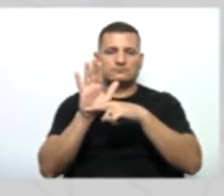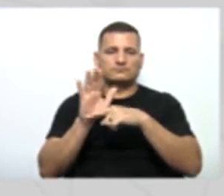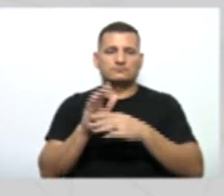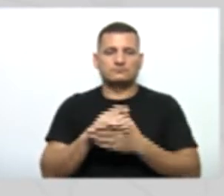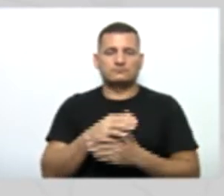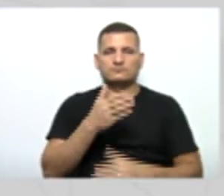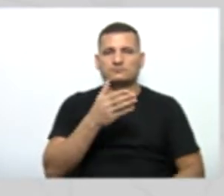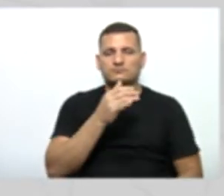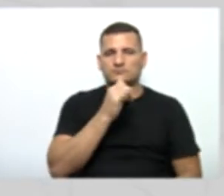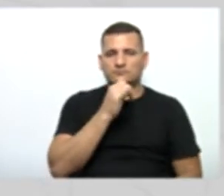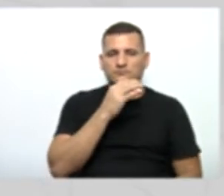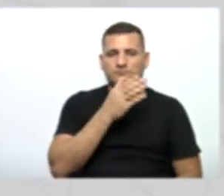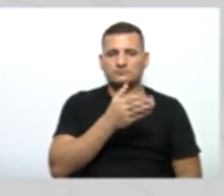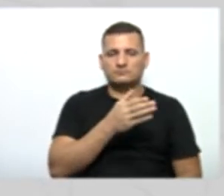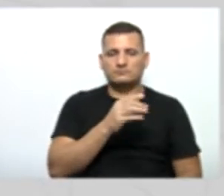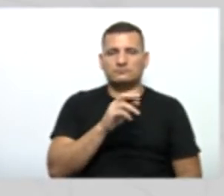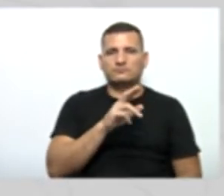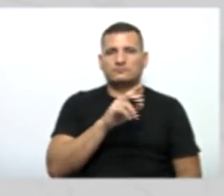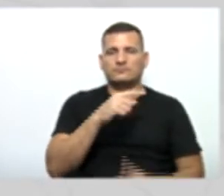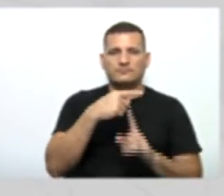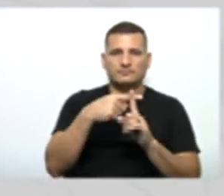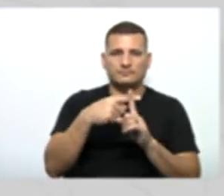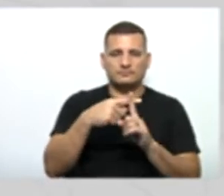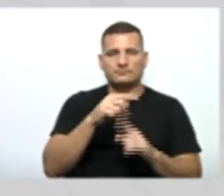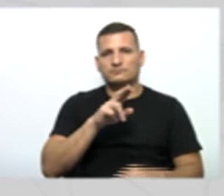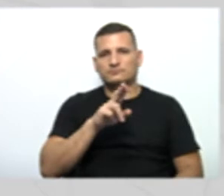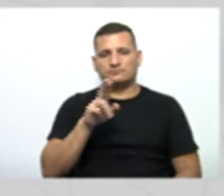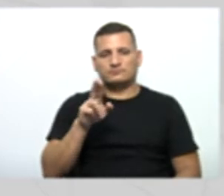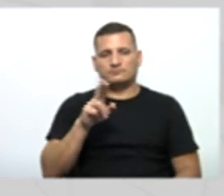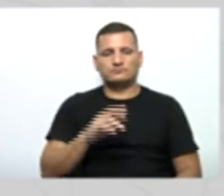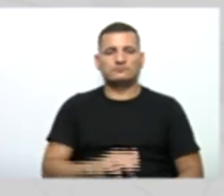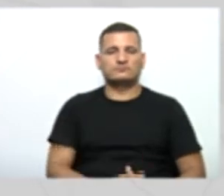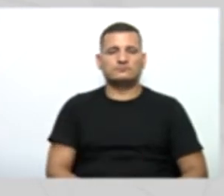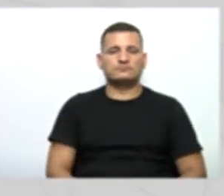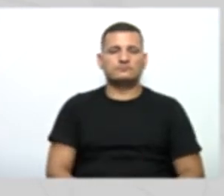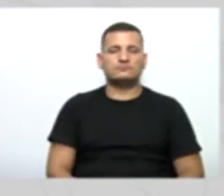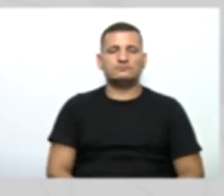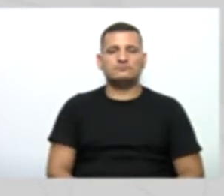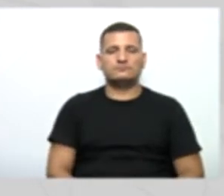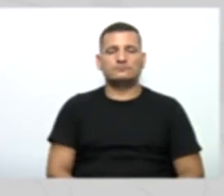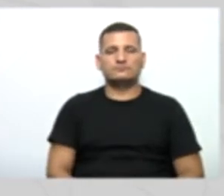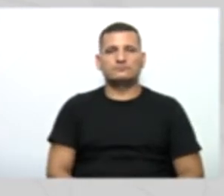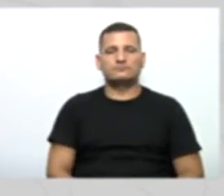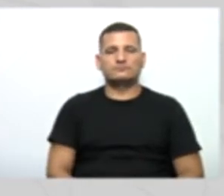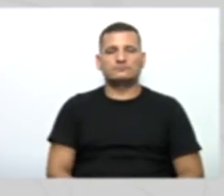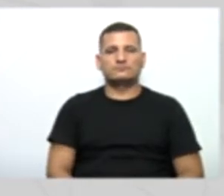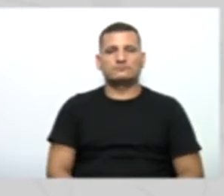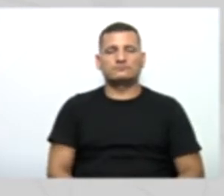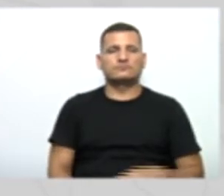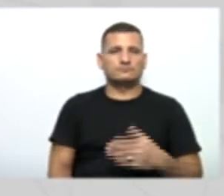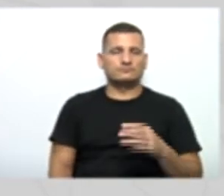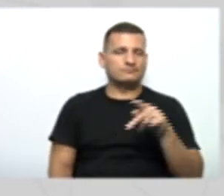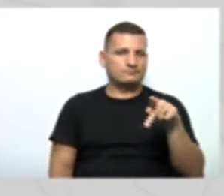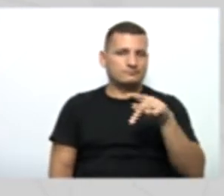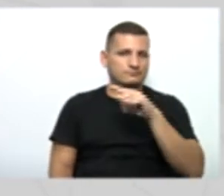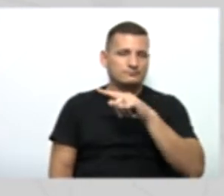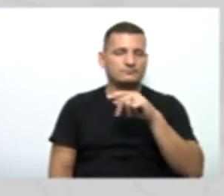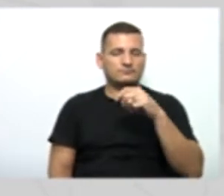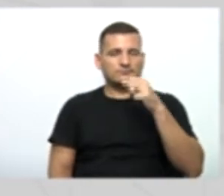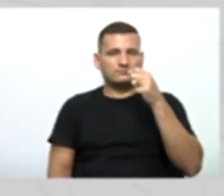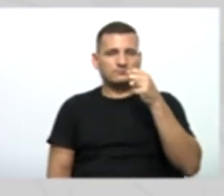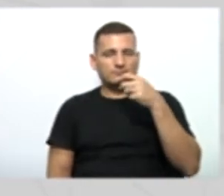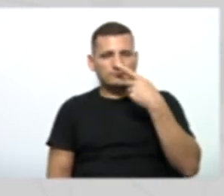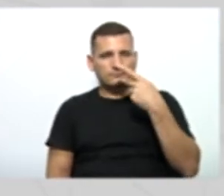com o nome aqui, ó, o maisinho e o nome. Muito bom, gente, ó. O que o professor Marlon leu aí para vocês é isso mesmo. É